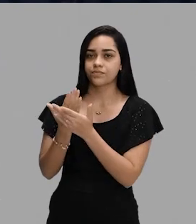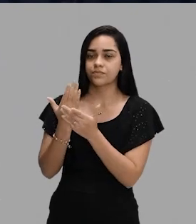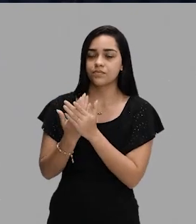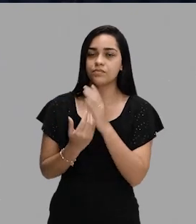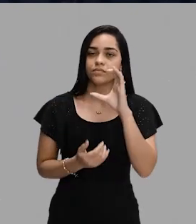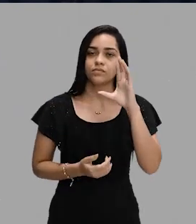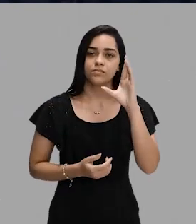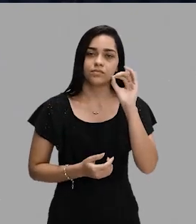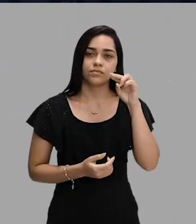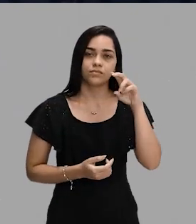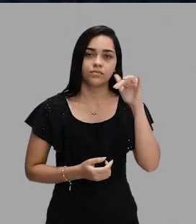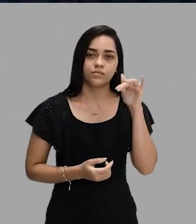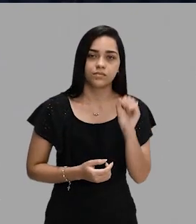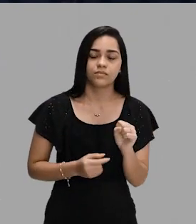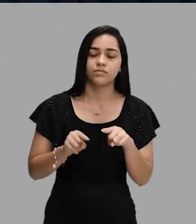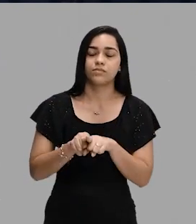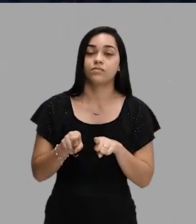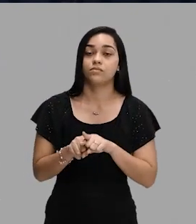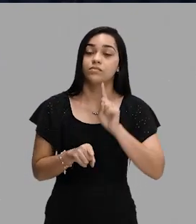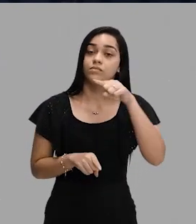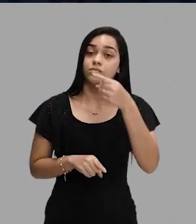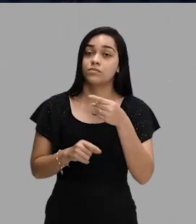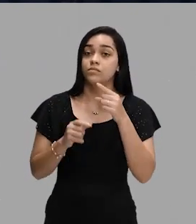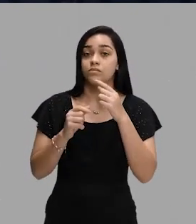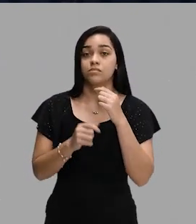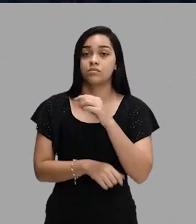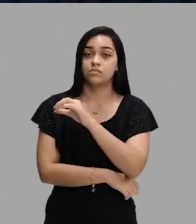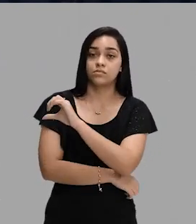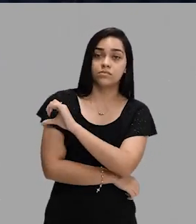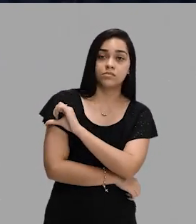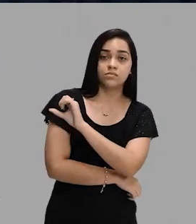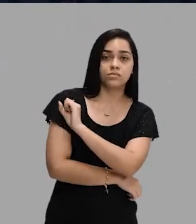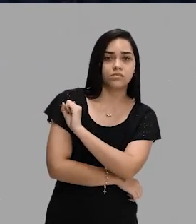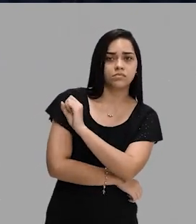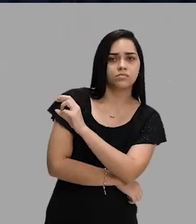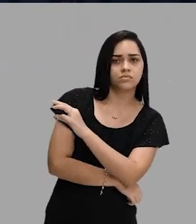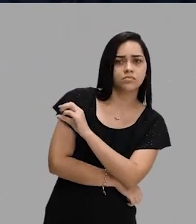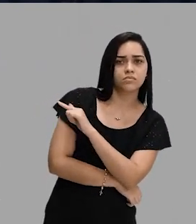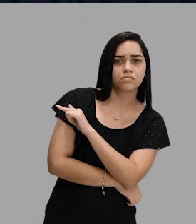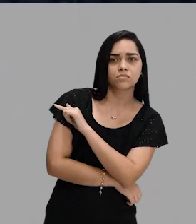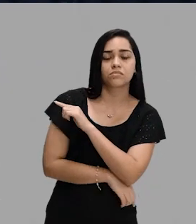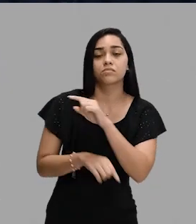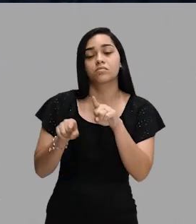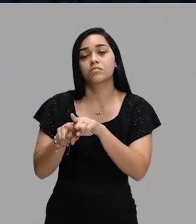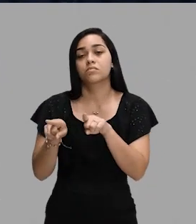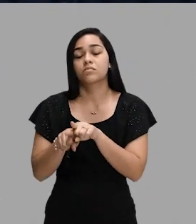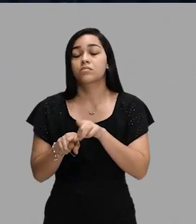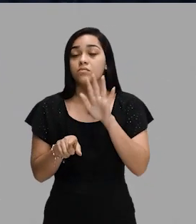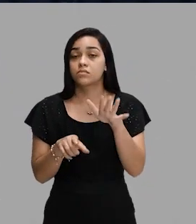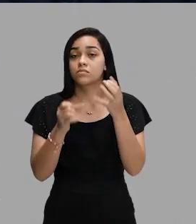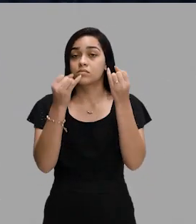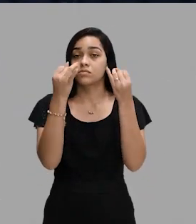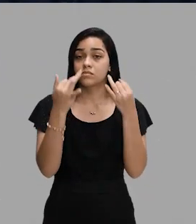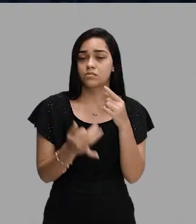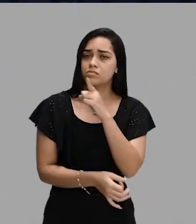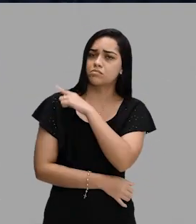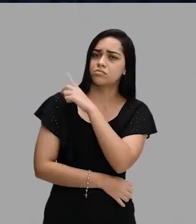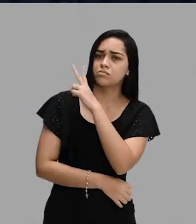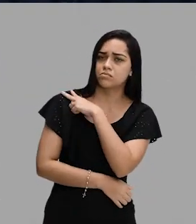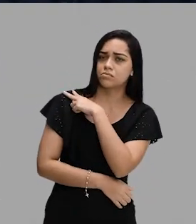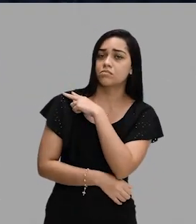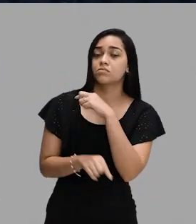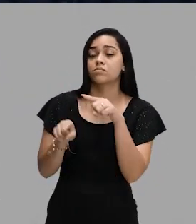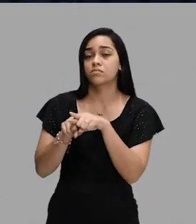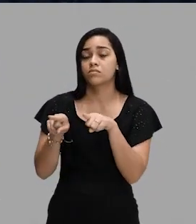crônicas aí, em aulas de outras séries, que não te impede de assistir, né? Falei dos cronistas. E